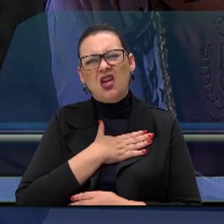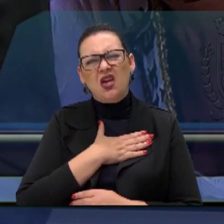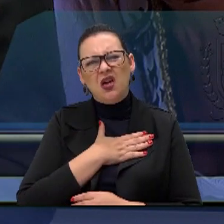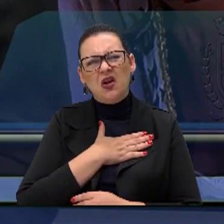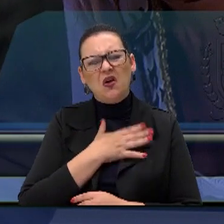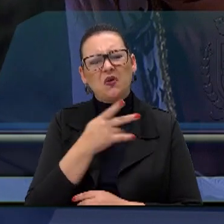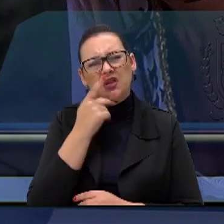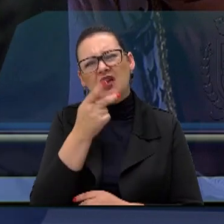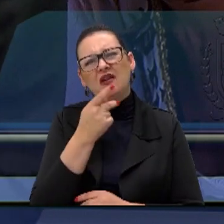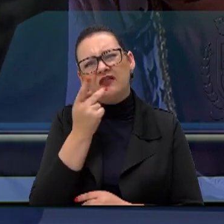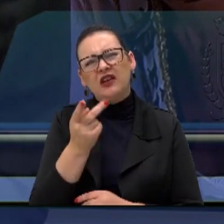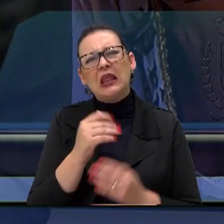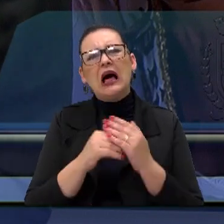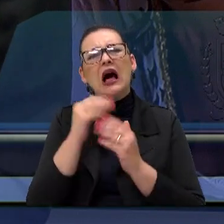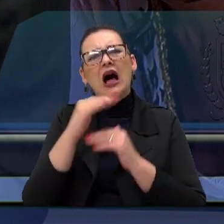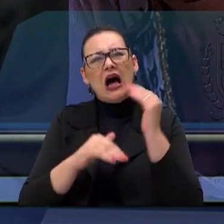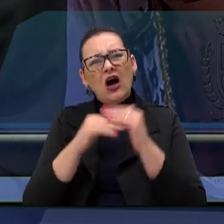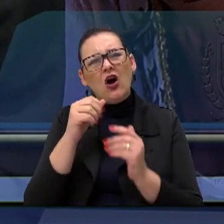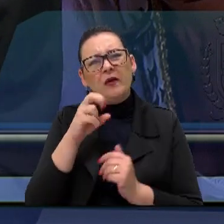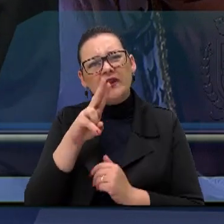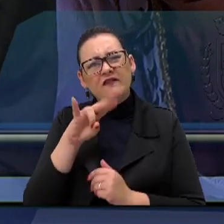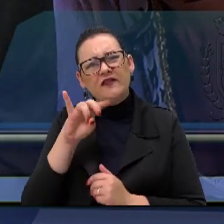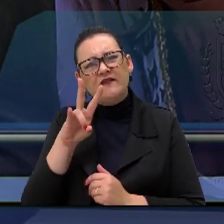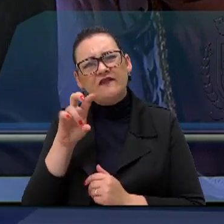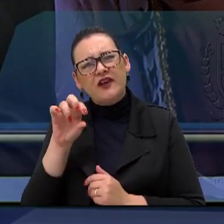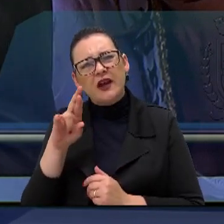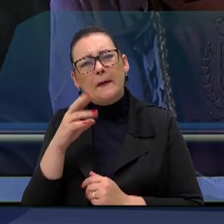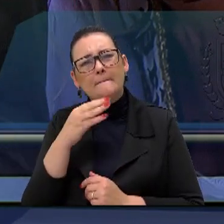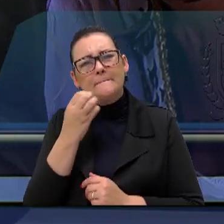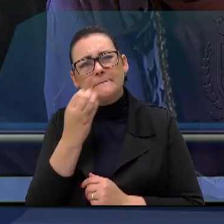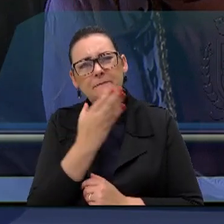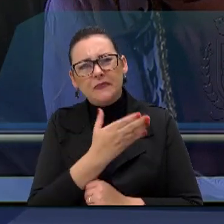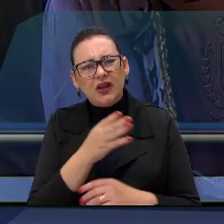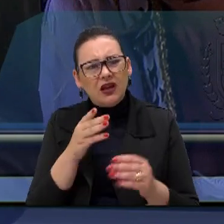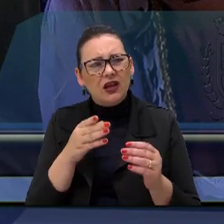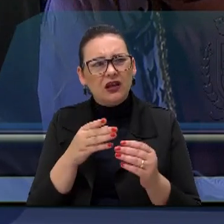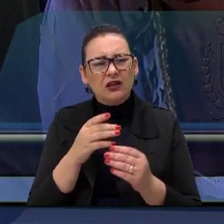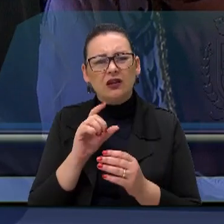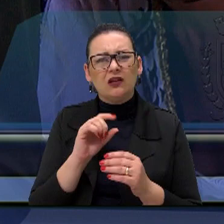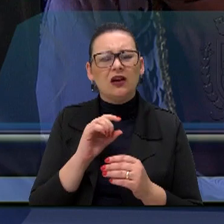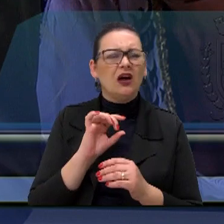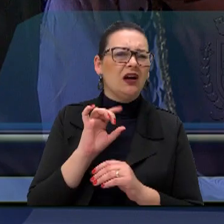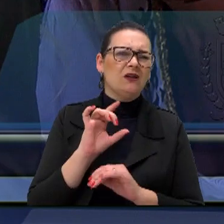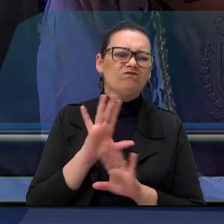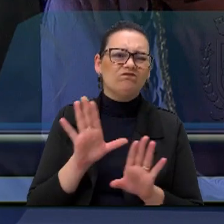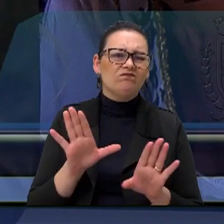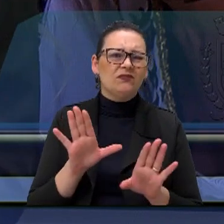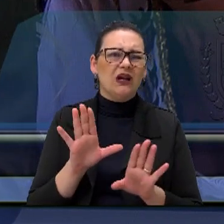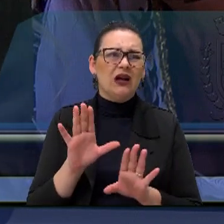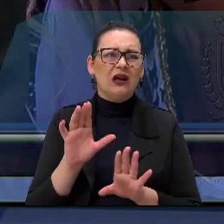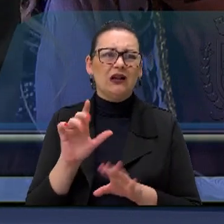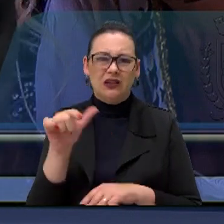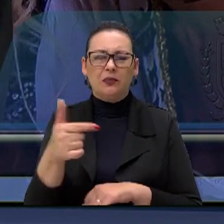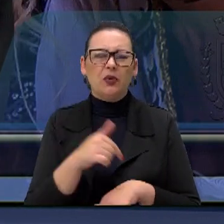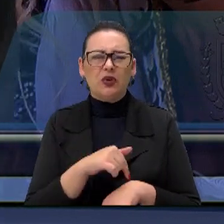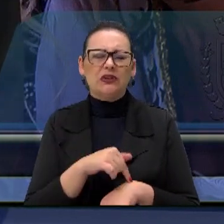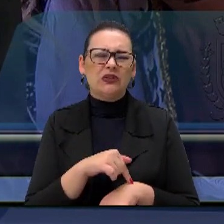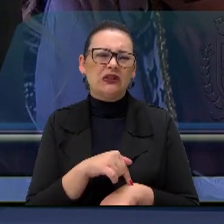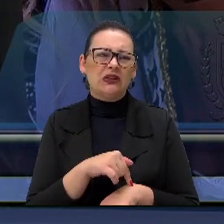falar sobre a obra do Viver Bem. Eu pergunto, eu vou deixar ainda o